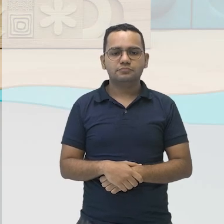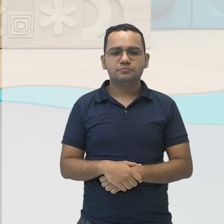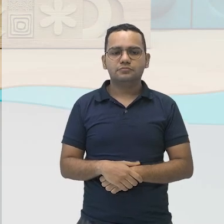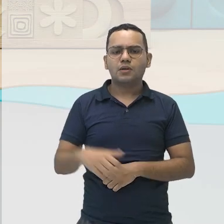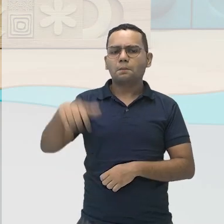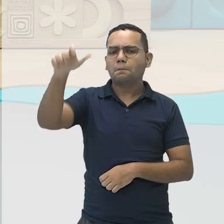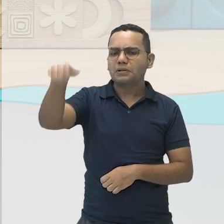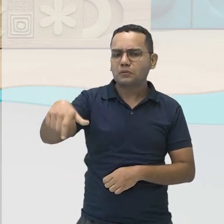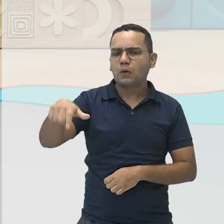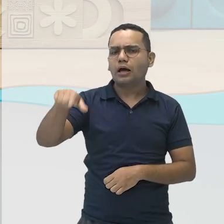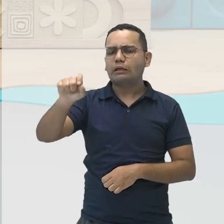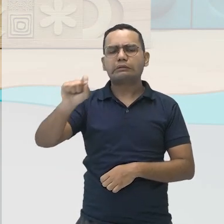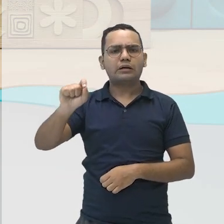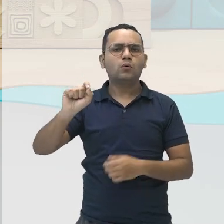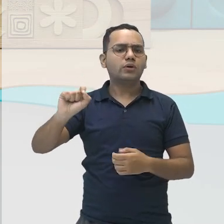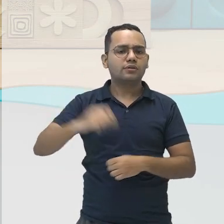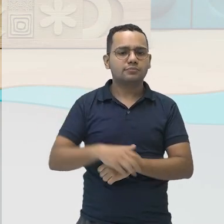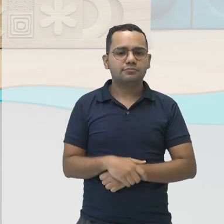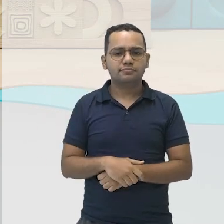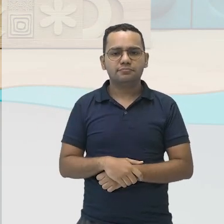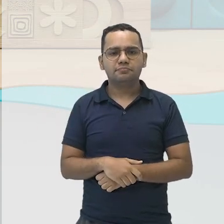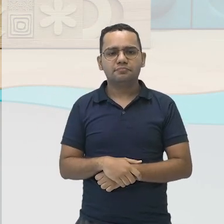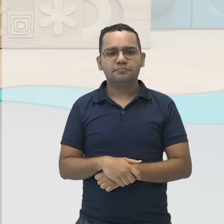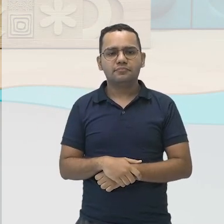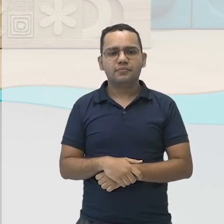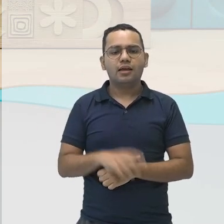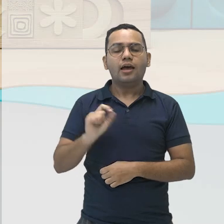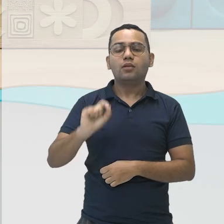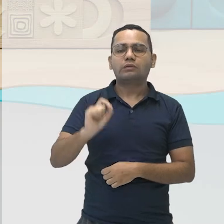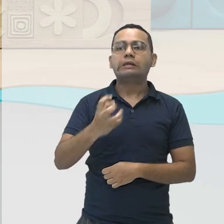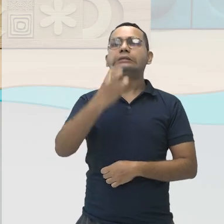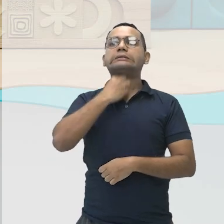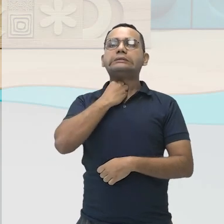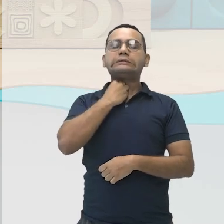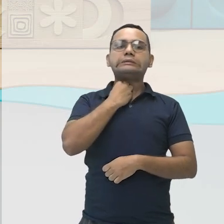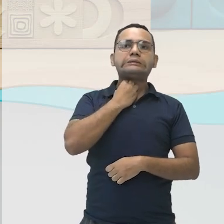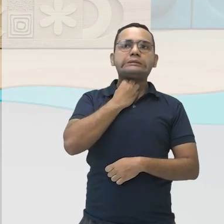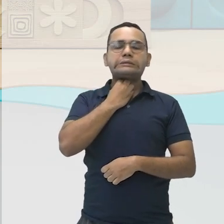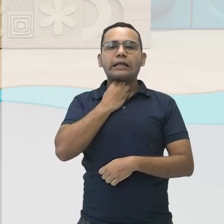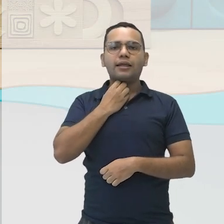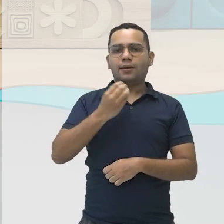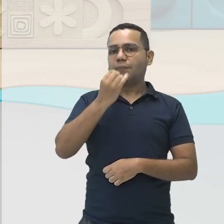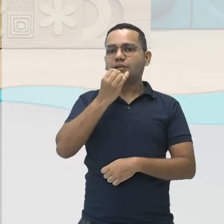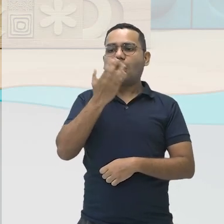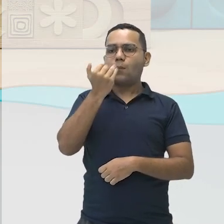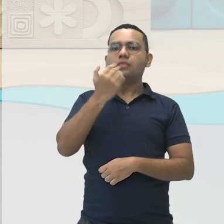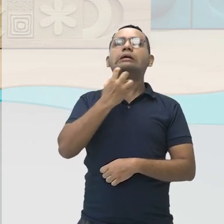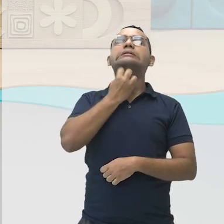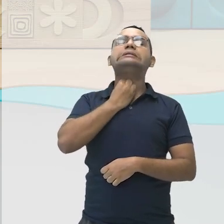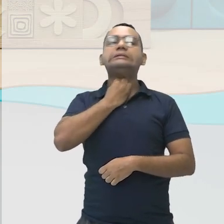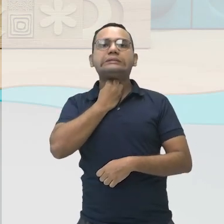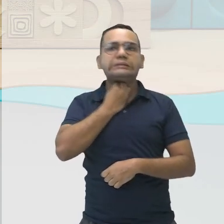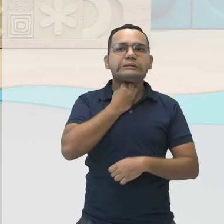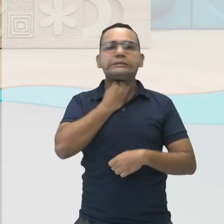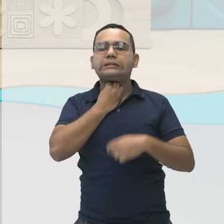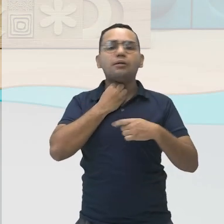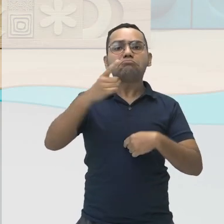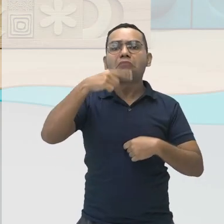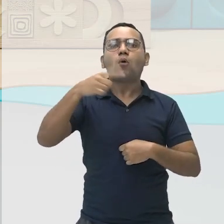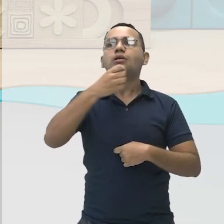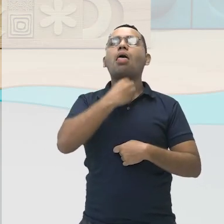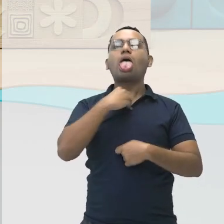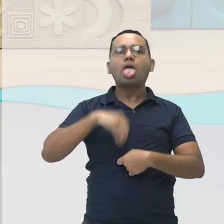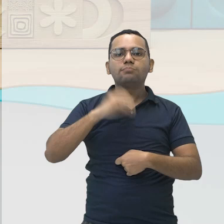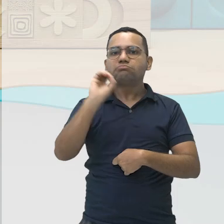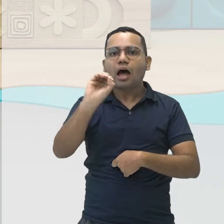supor que uma pessoa, ela está ali comendo, ela se engasga, se engasga com o objeto. Se ela não for socorrida a tempo, se ela não